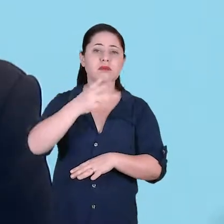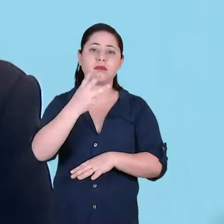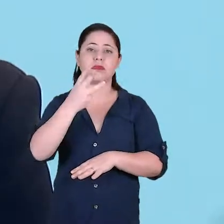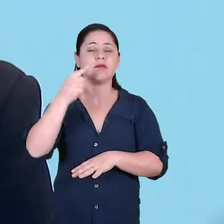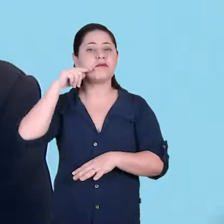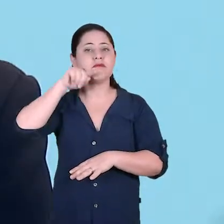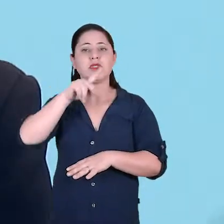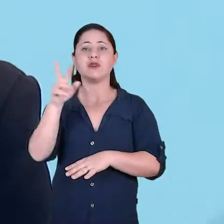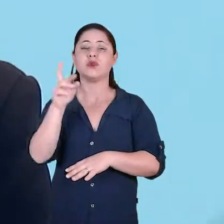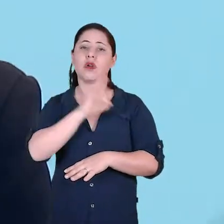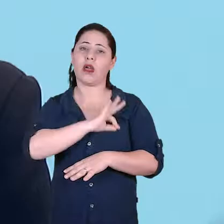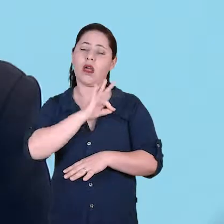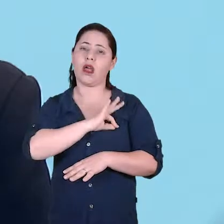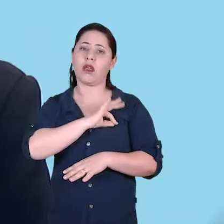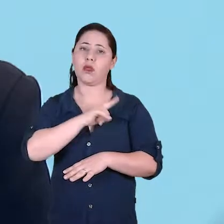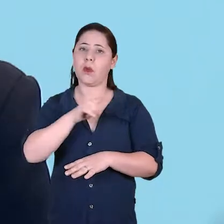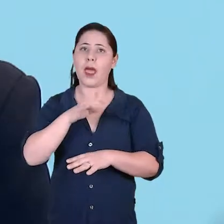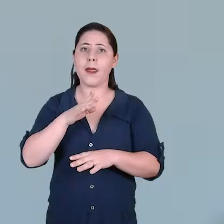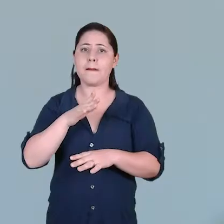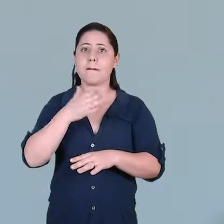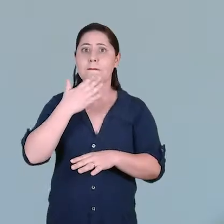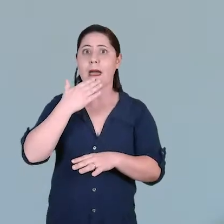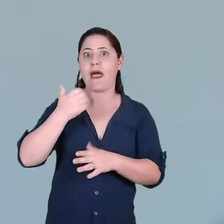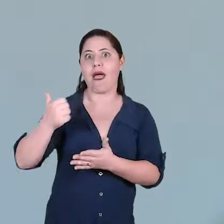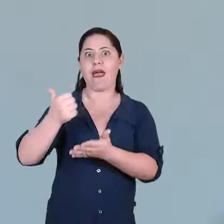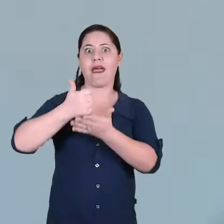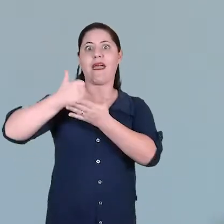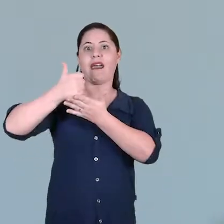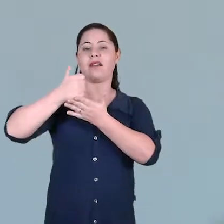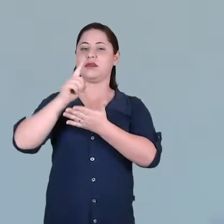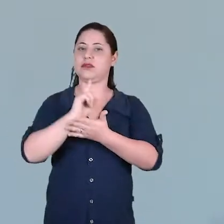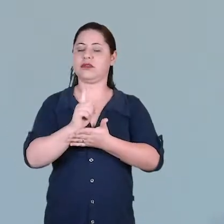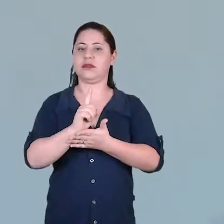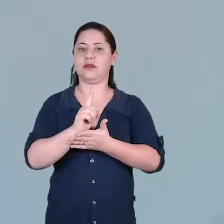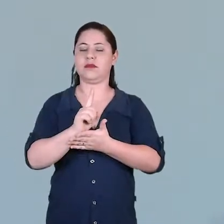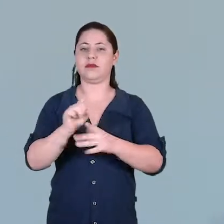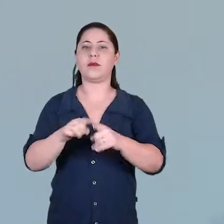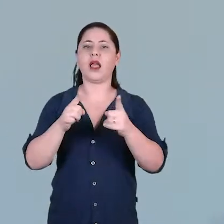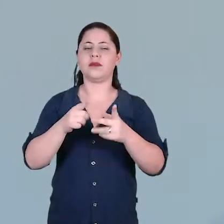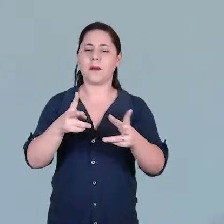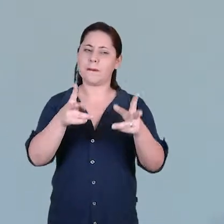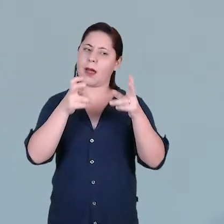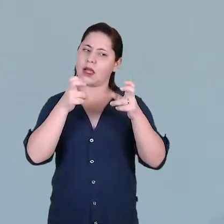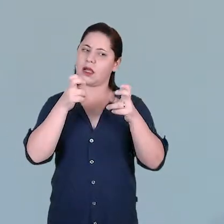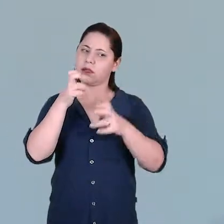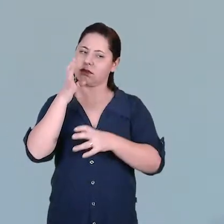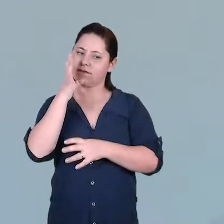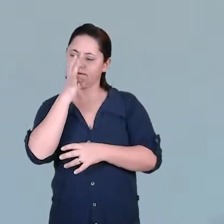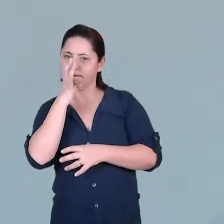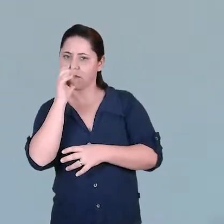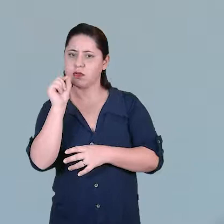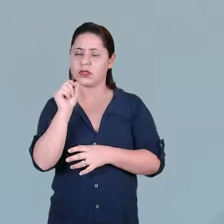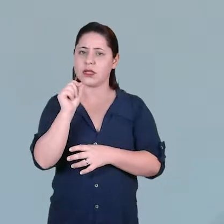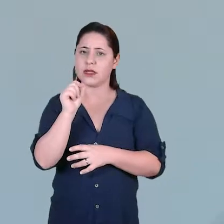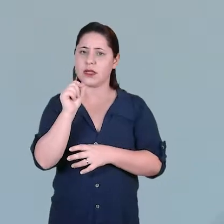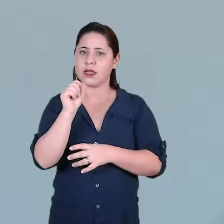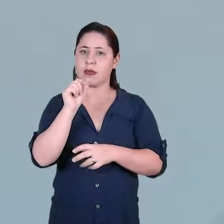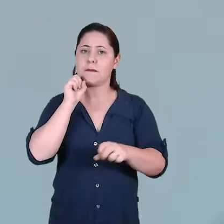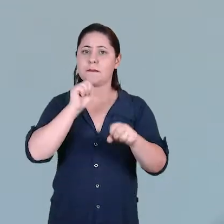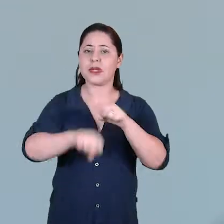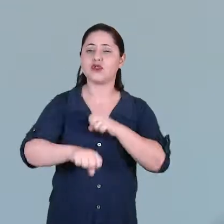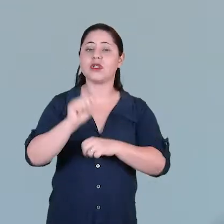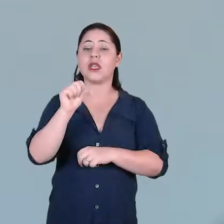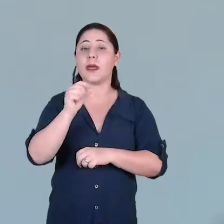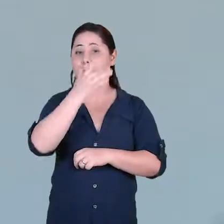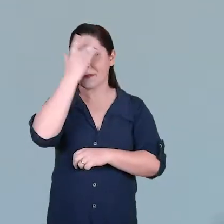R$3.000. Essas pessoas não são privilegiadas, né? Convenhamos. Nós percebemos que vão ser afetadas a maioria